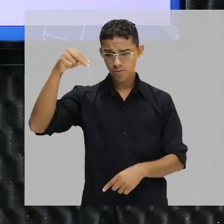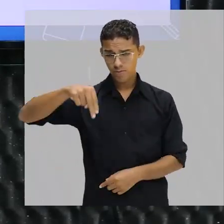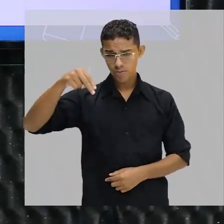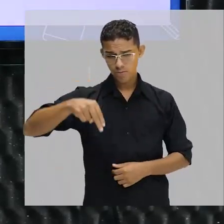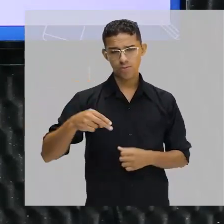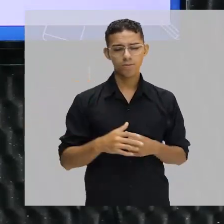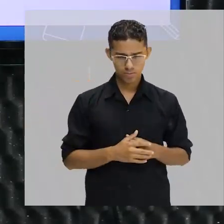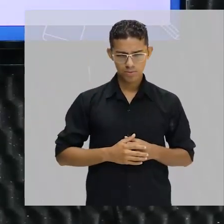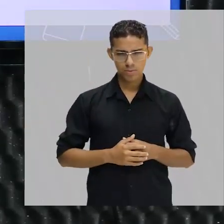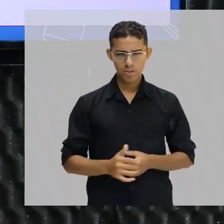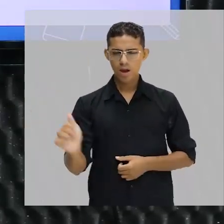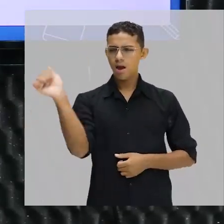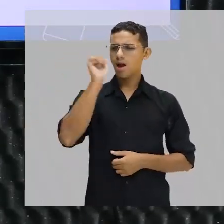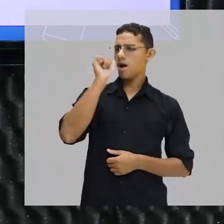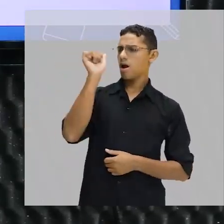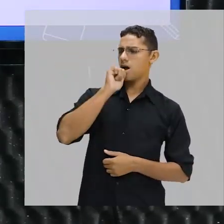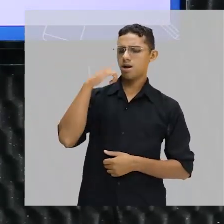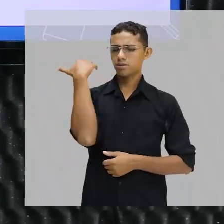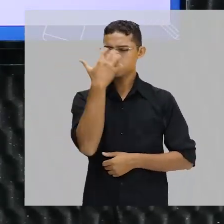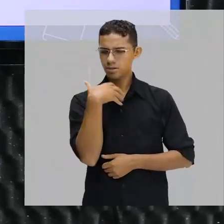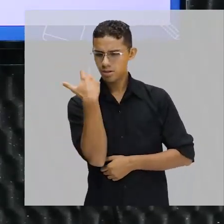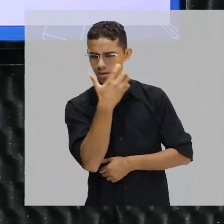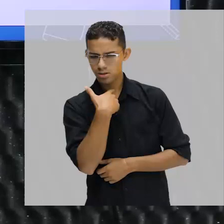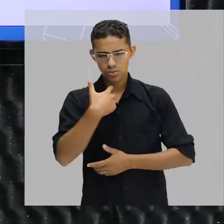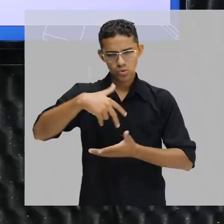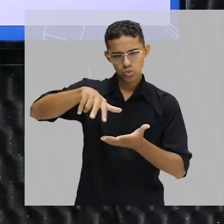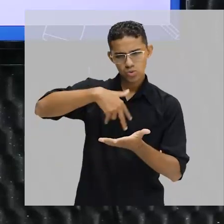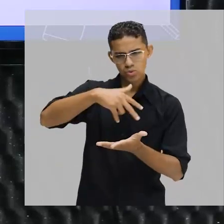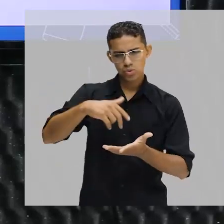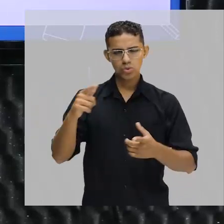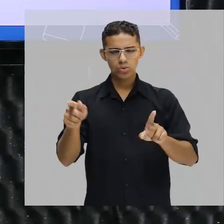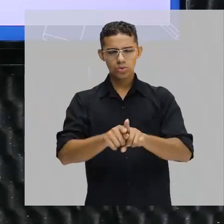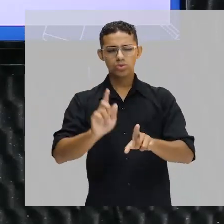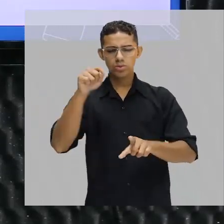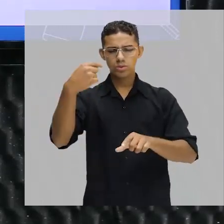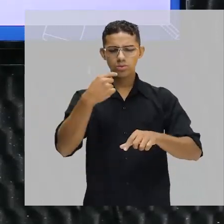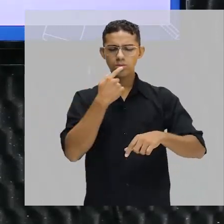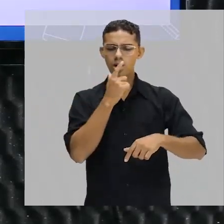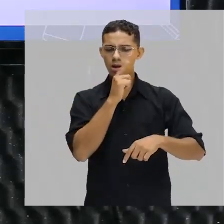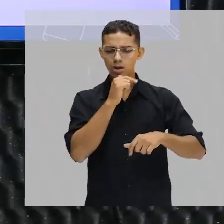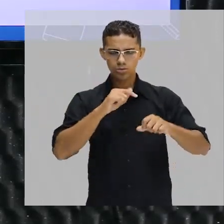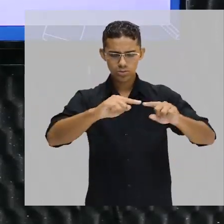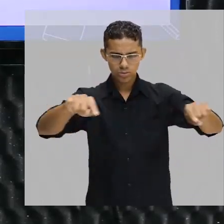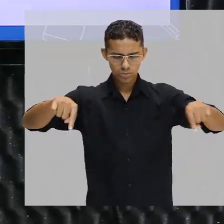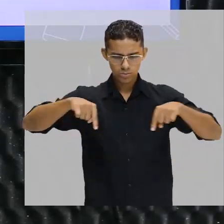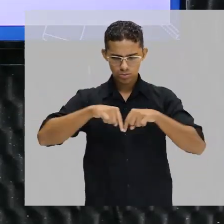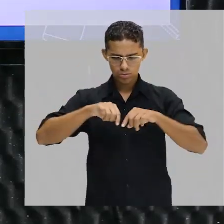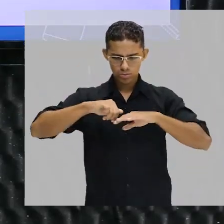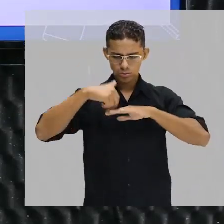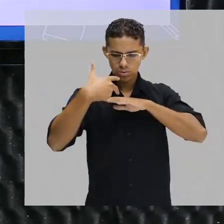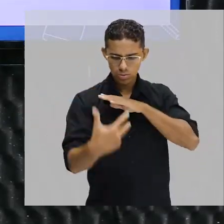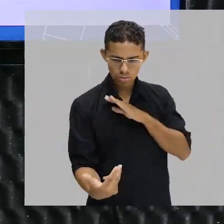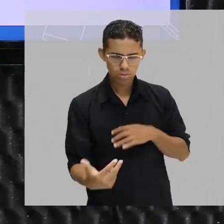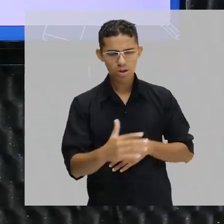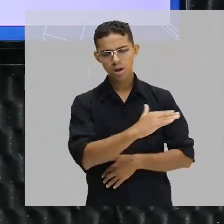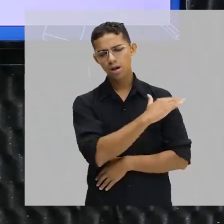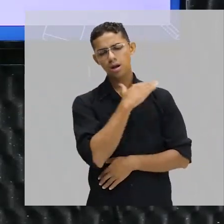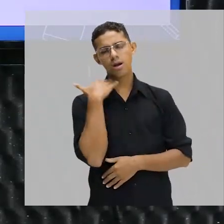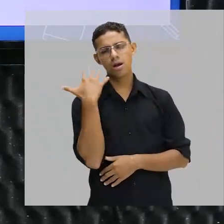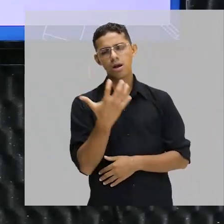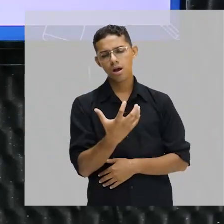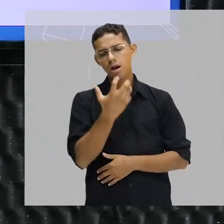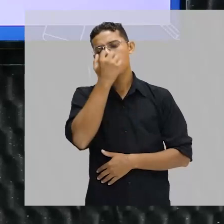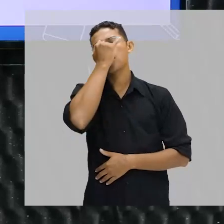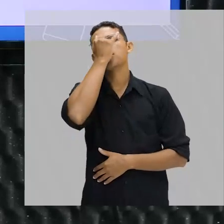cantou, dançou, depois se atirou na Lagoa Rodrigo de Freitas e morreu afogado.